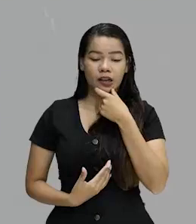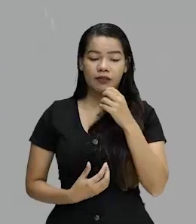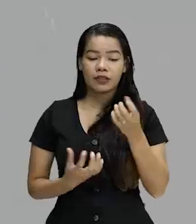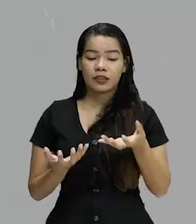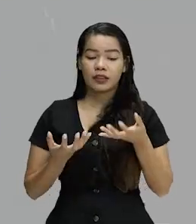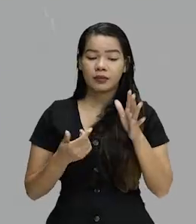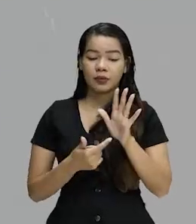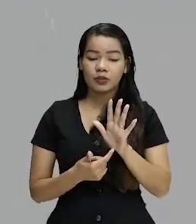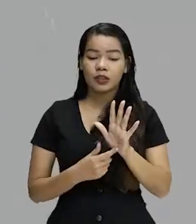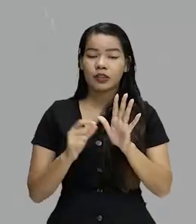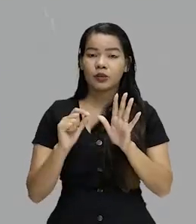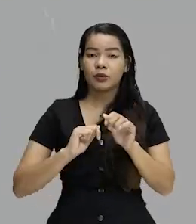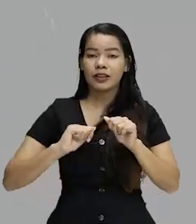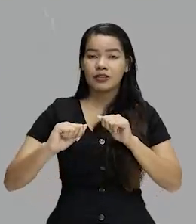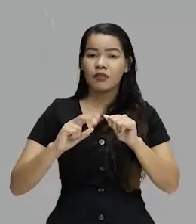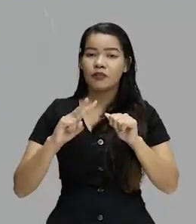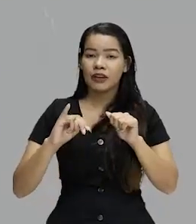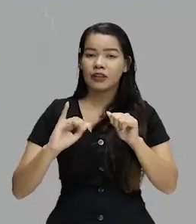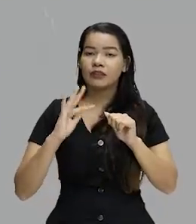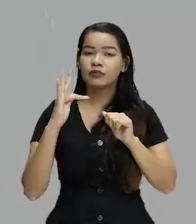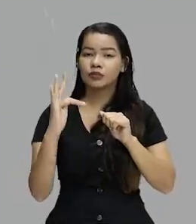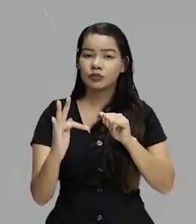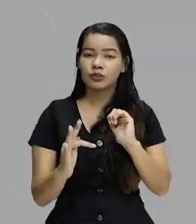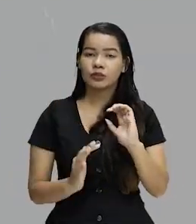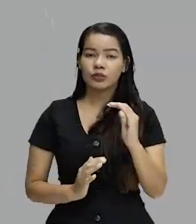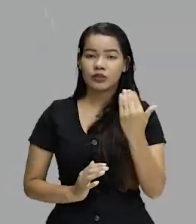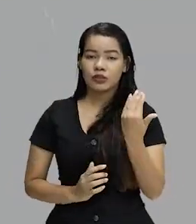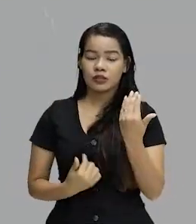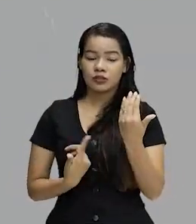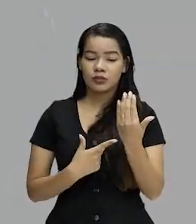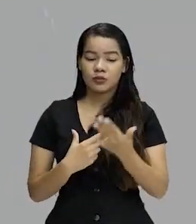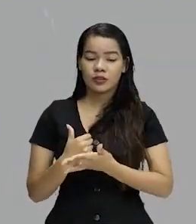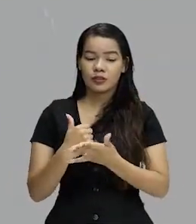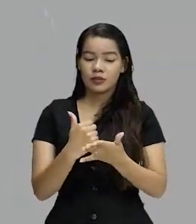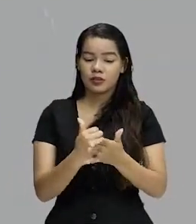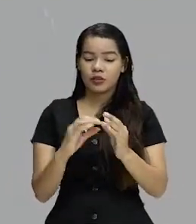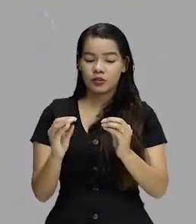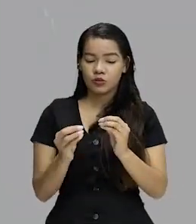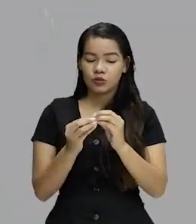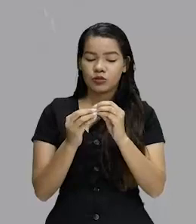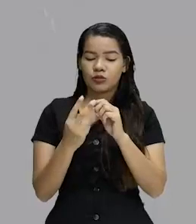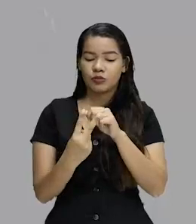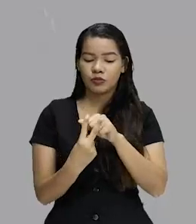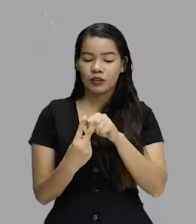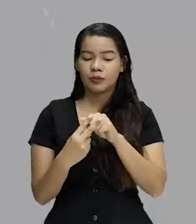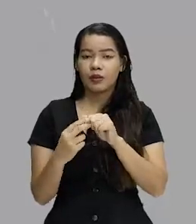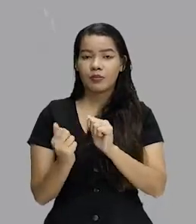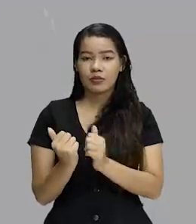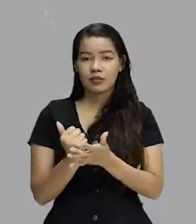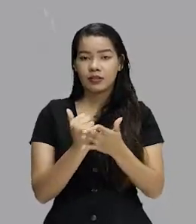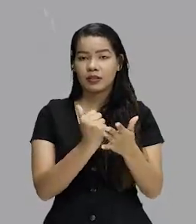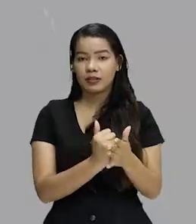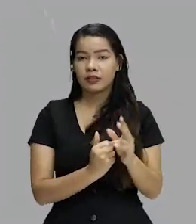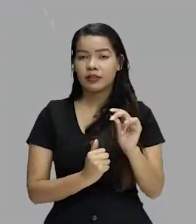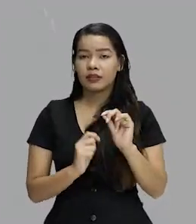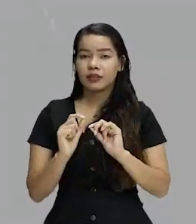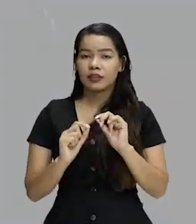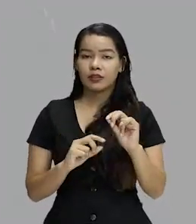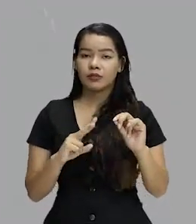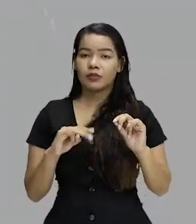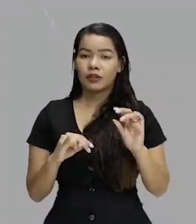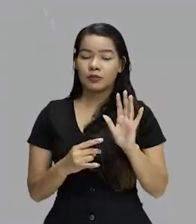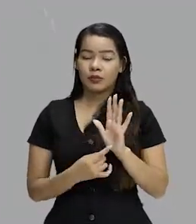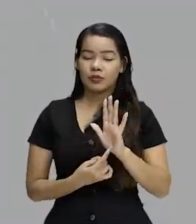vai acontecer, nós vamos precisar da ajuda de um verbo auxiliar. É esse verbo auxiliar que indica